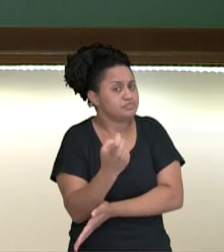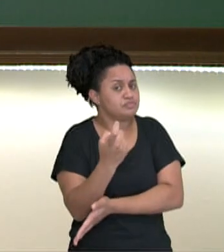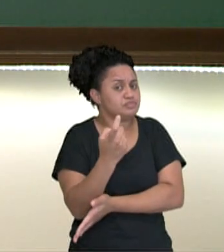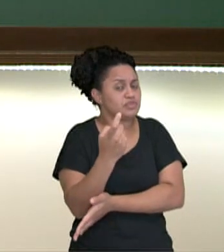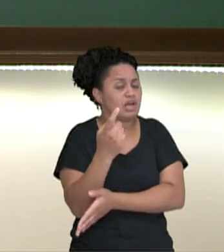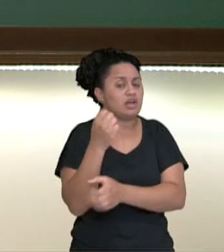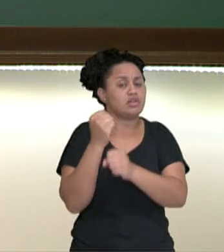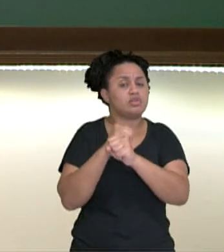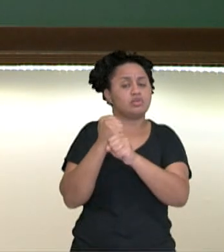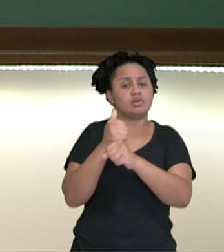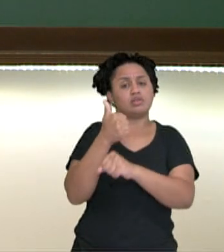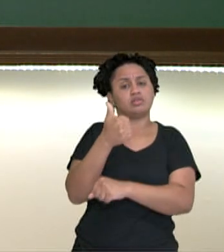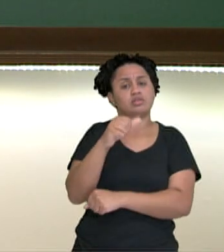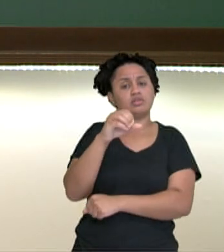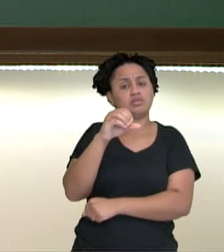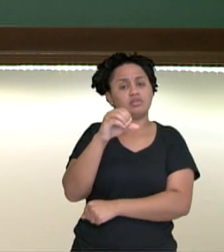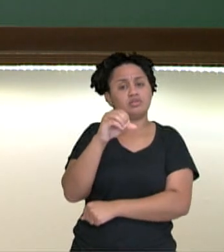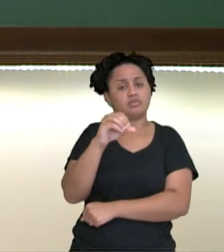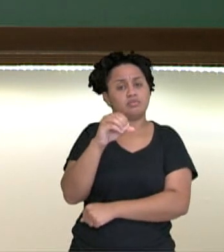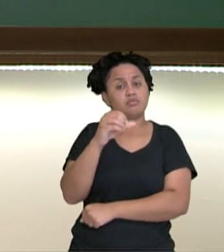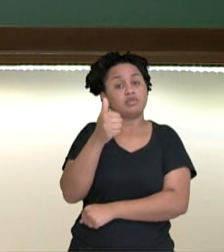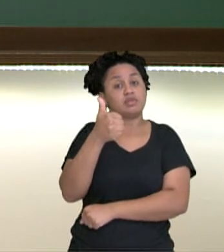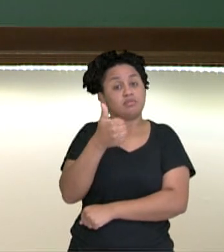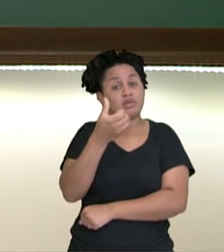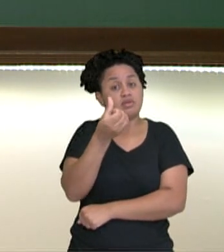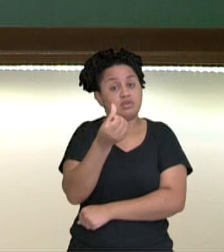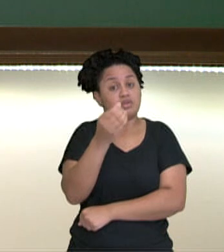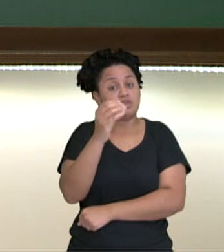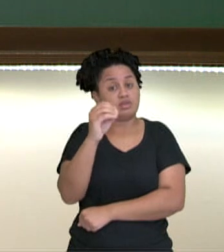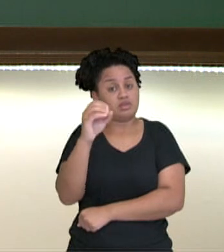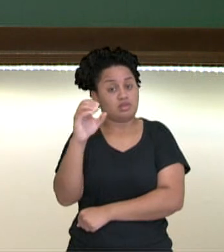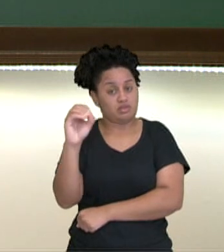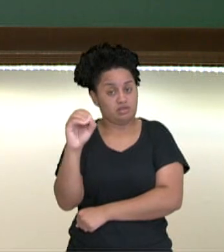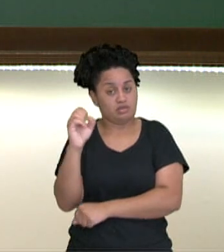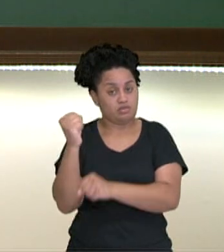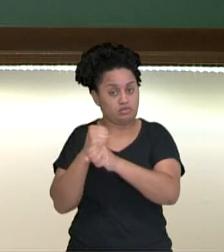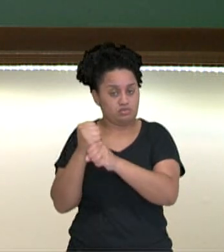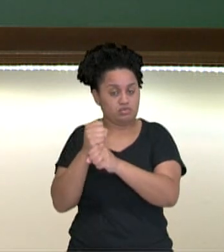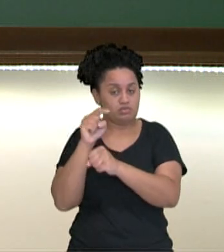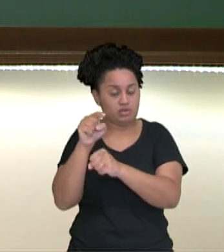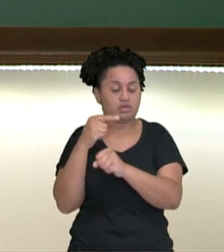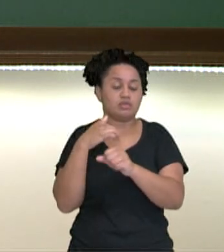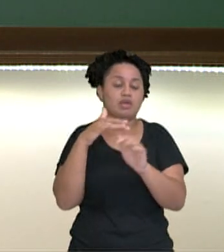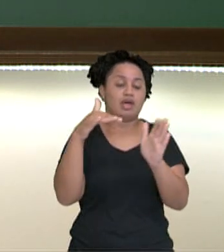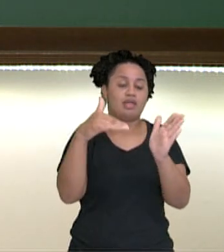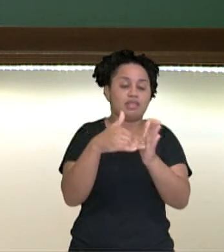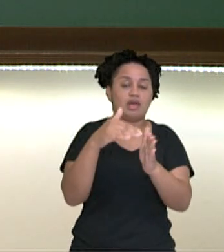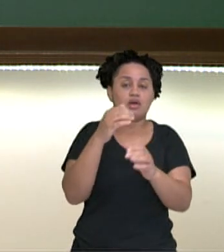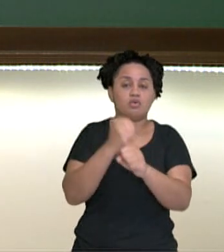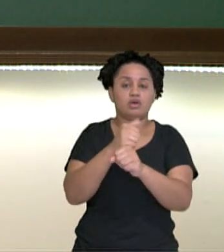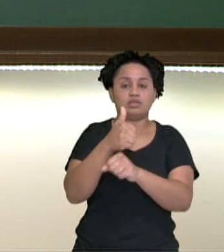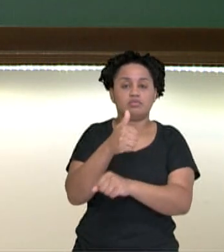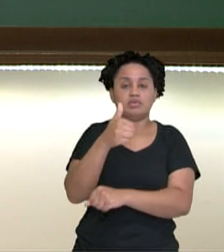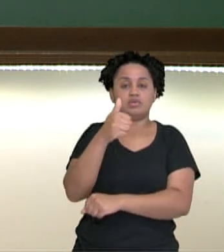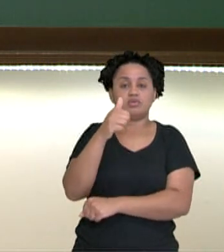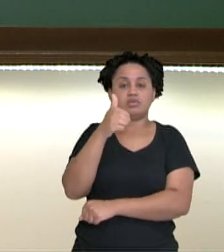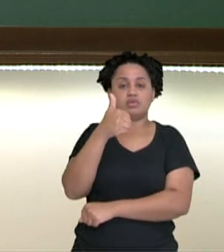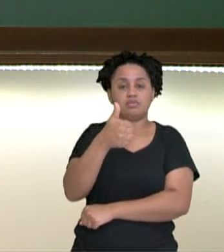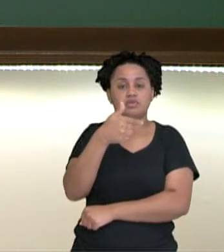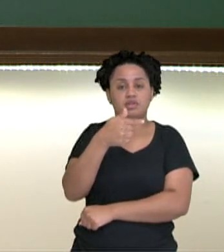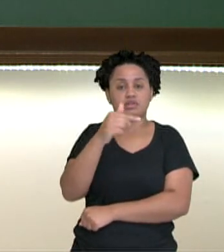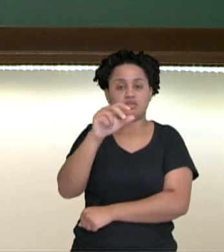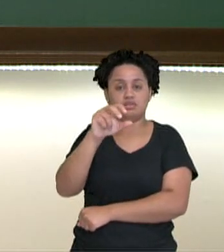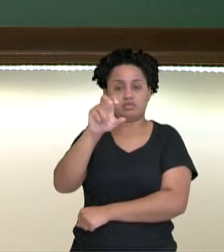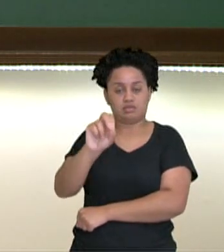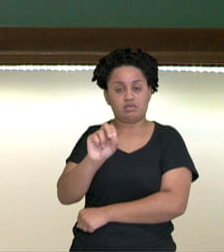No ano de 1600, do ano de 1600 ao ano de 1750,